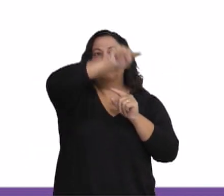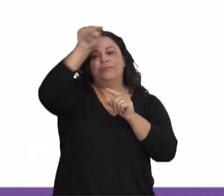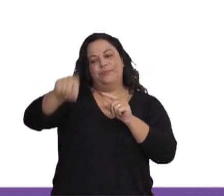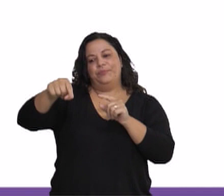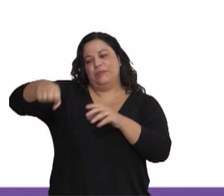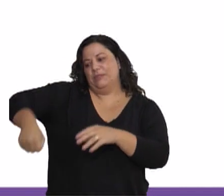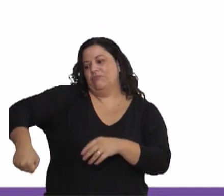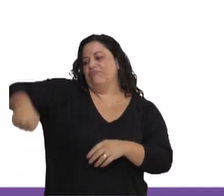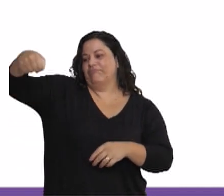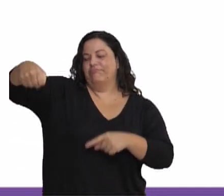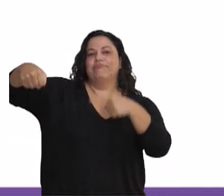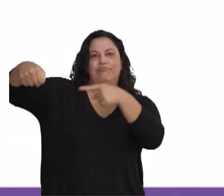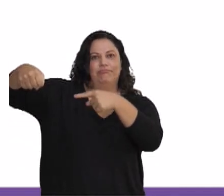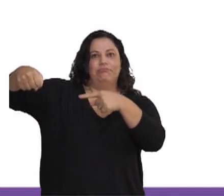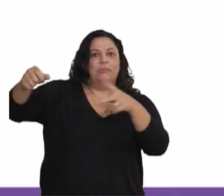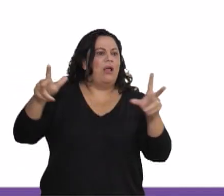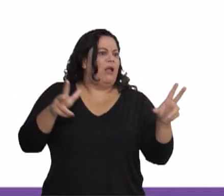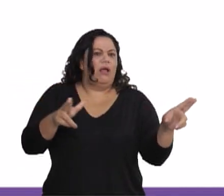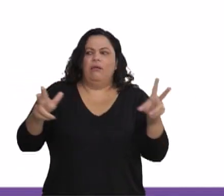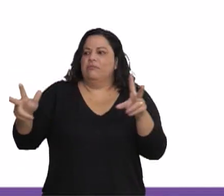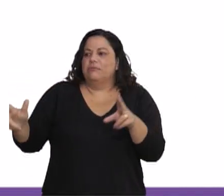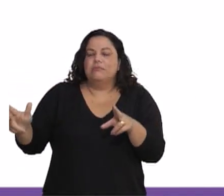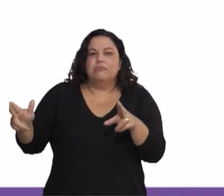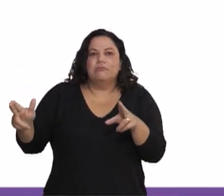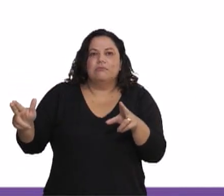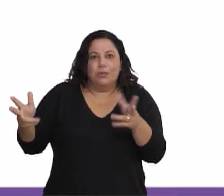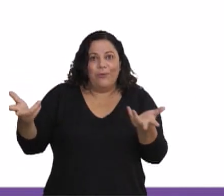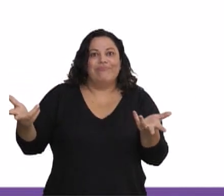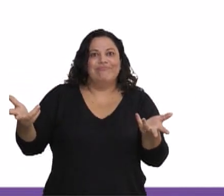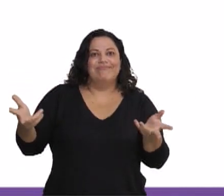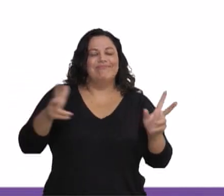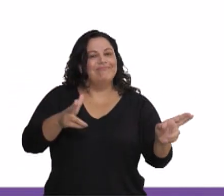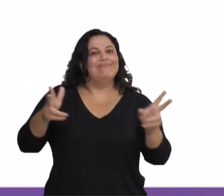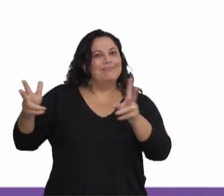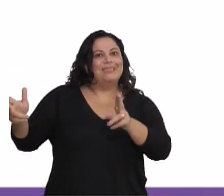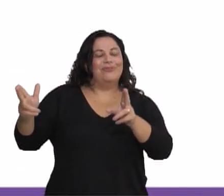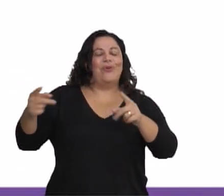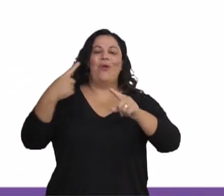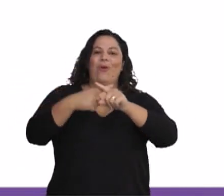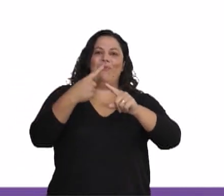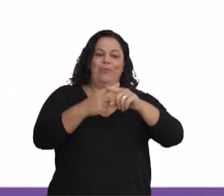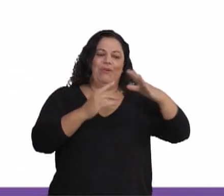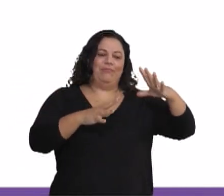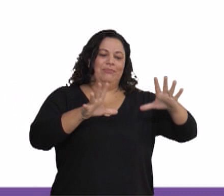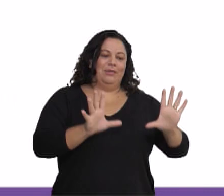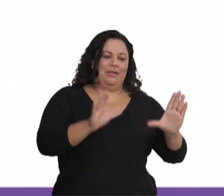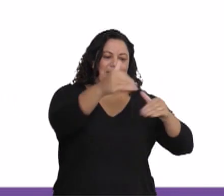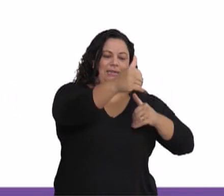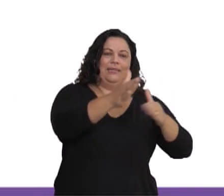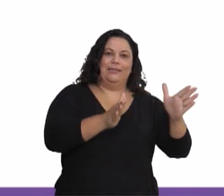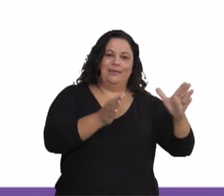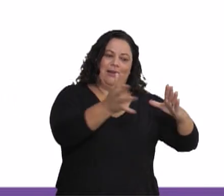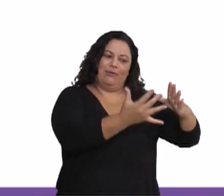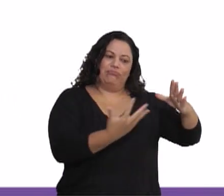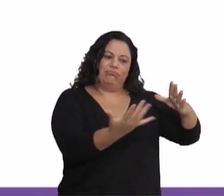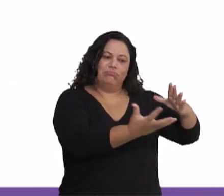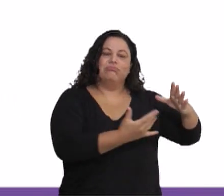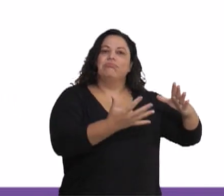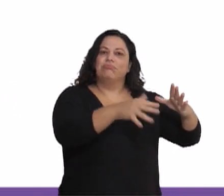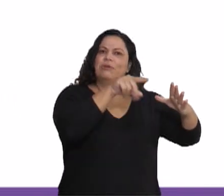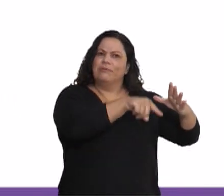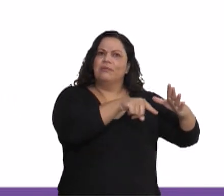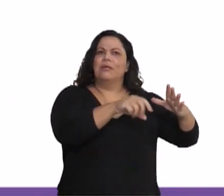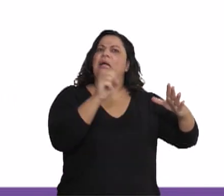mesma caracterização, aonde você vai manter a temperatura estabilizada do que está ali dentro. Se você quiser colocar